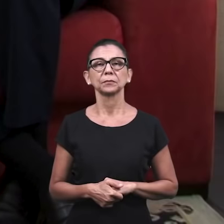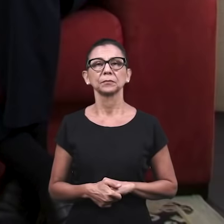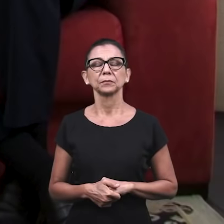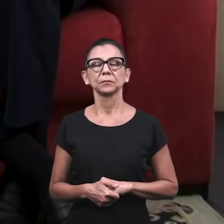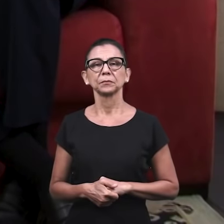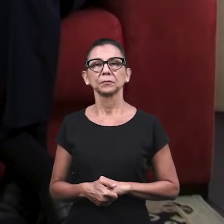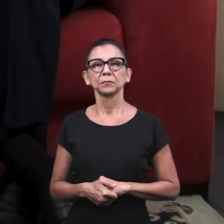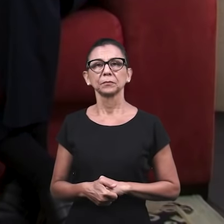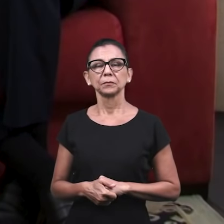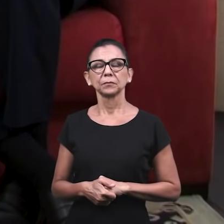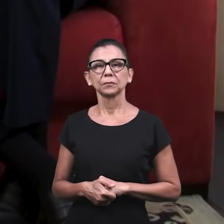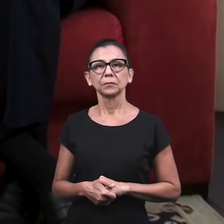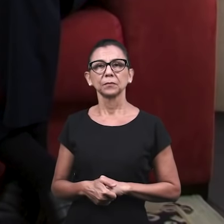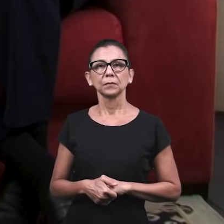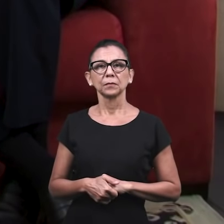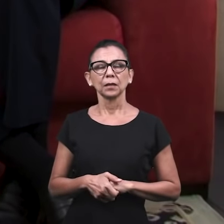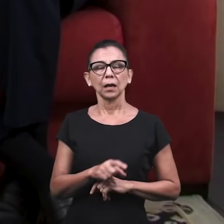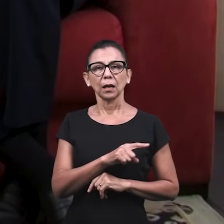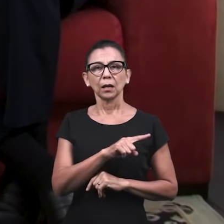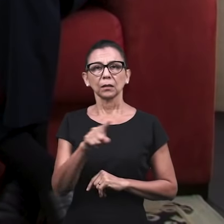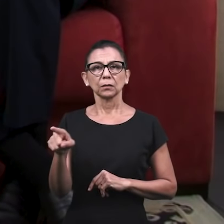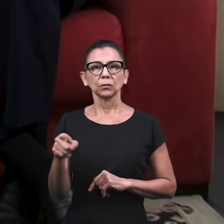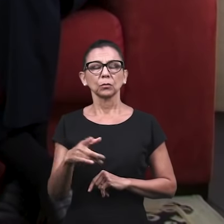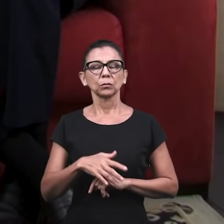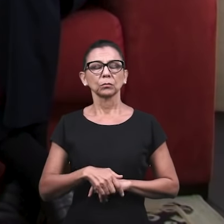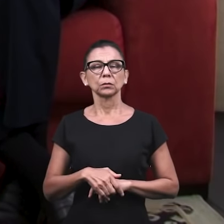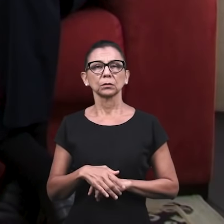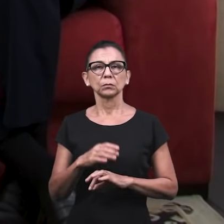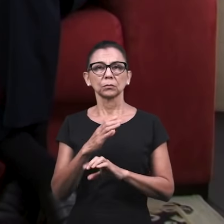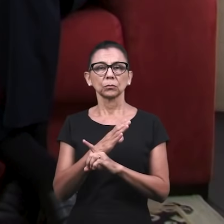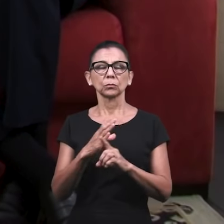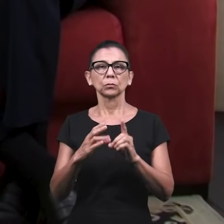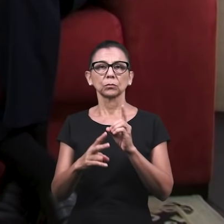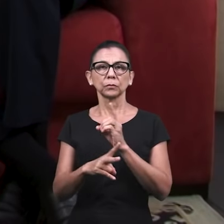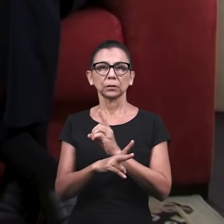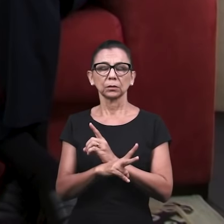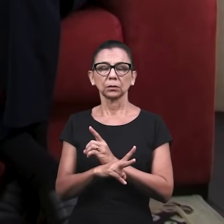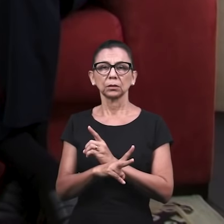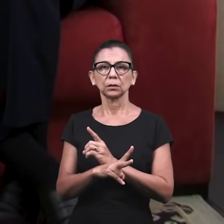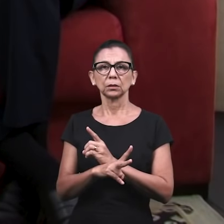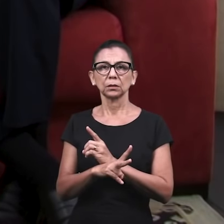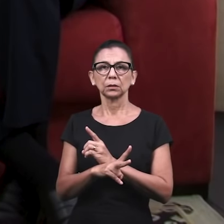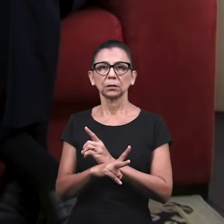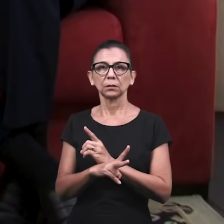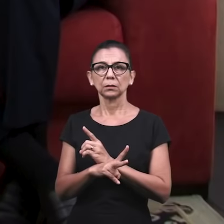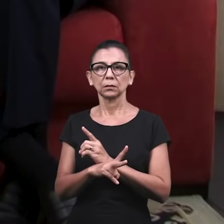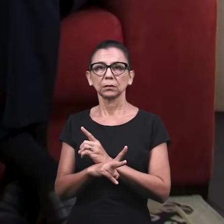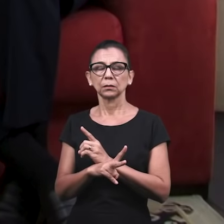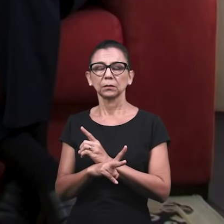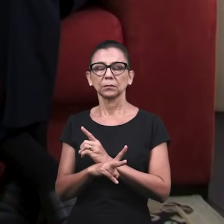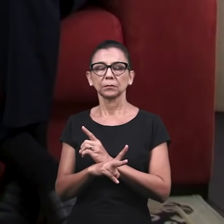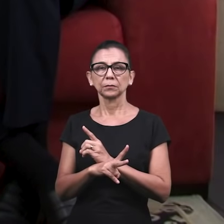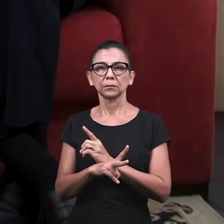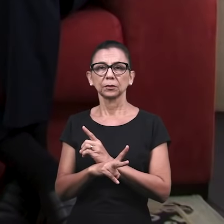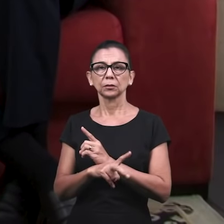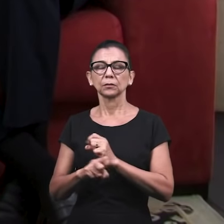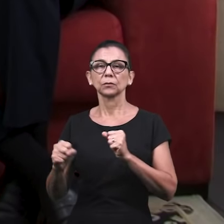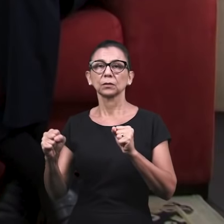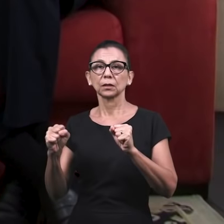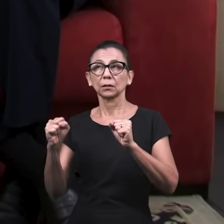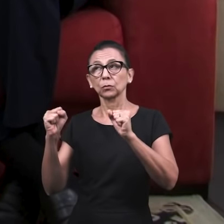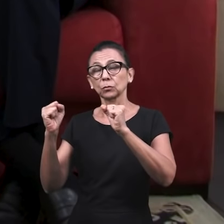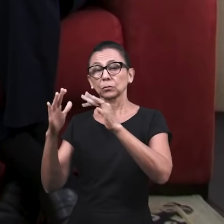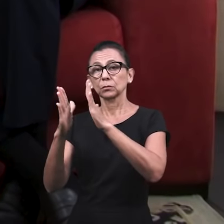os cultos, os próximos cultos aos pés do Senhor, o culto de vigília, né, glorificando ao Senhor e desejando aos irmãos um novo ano.